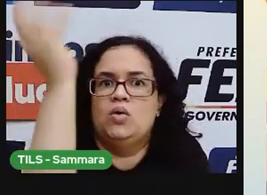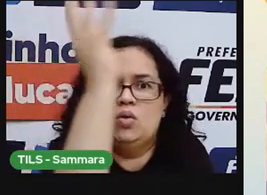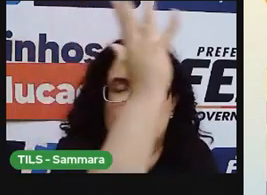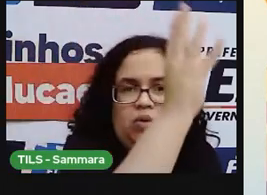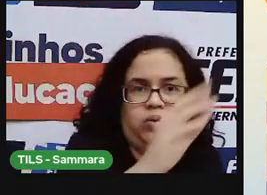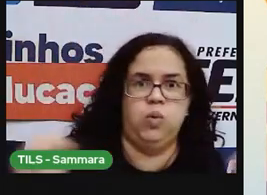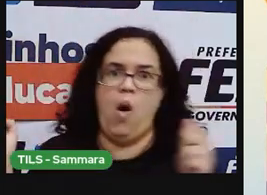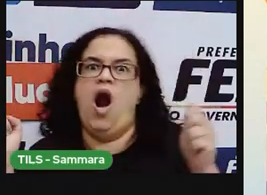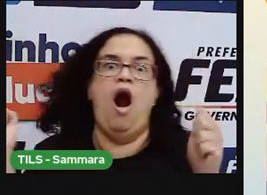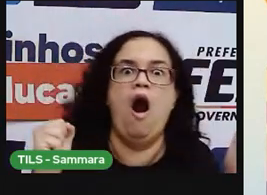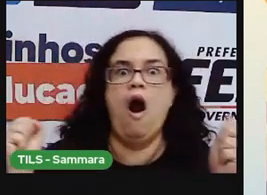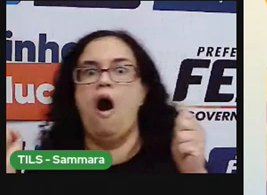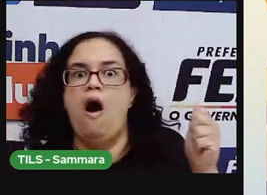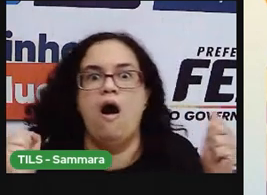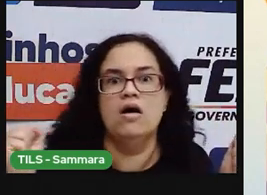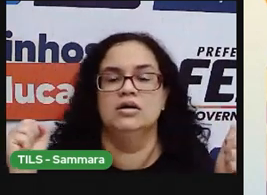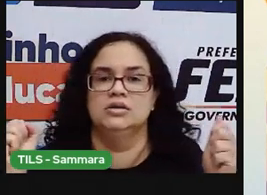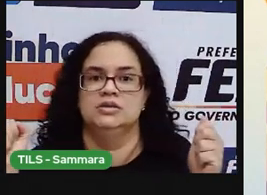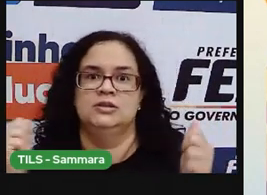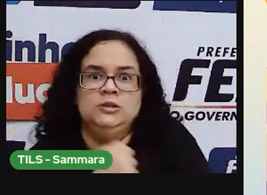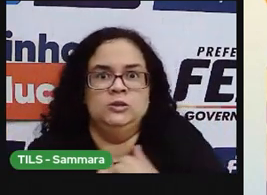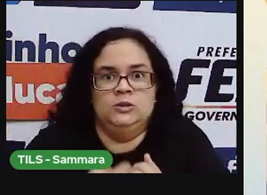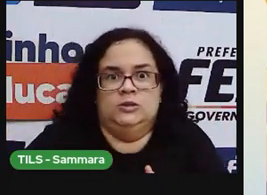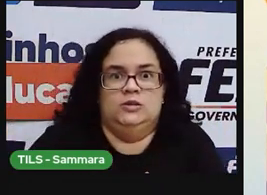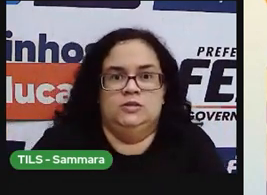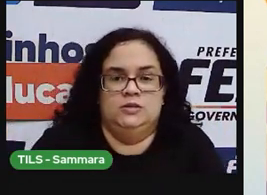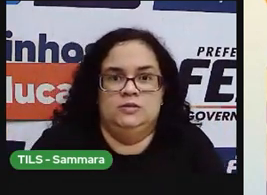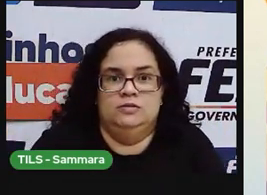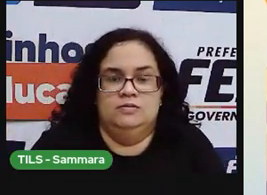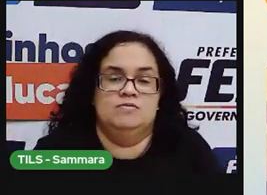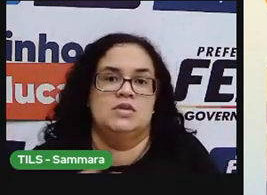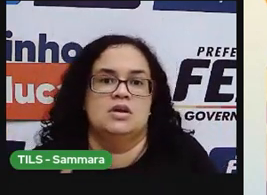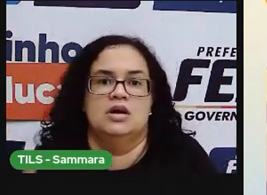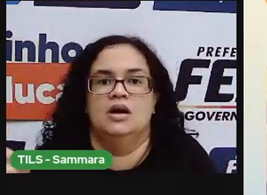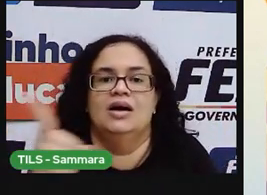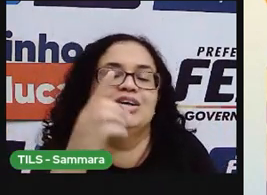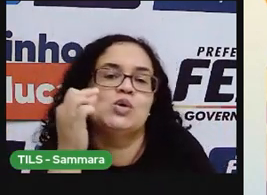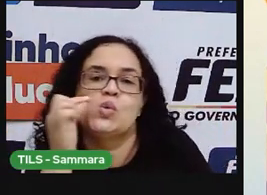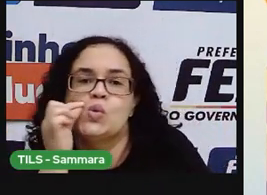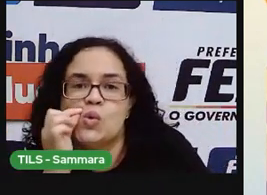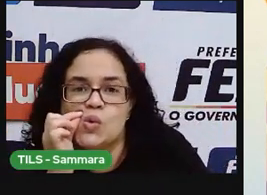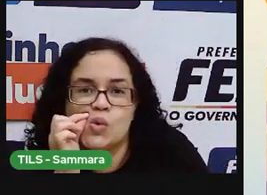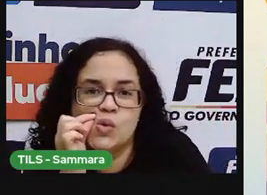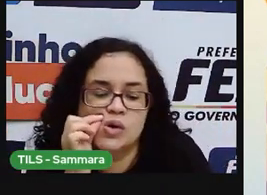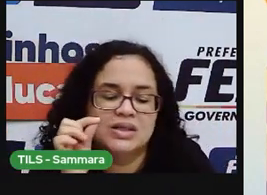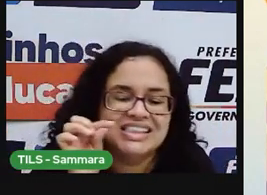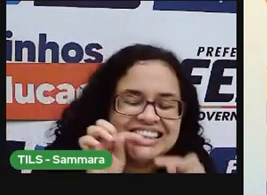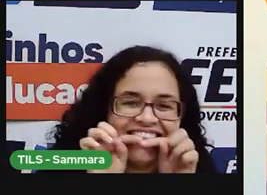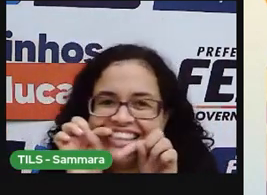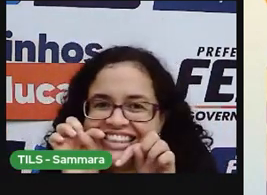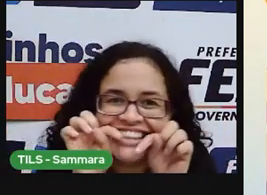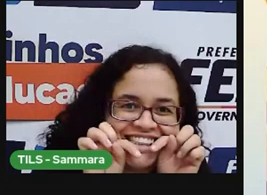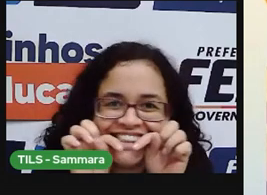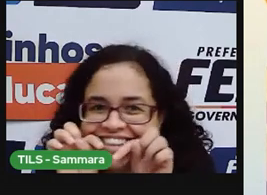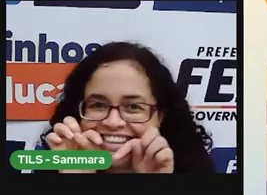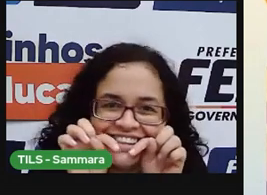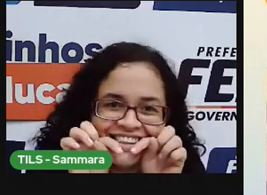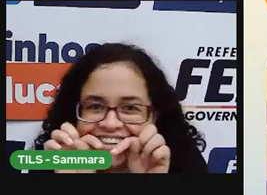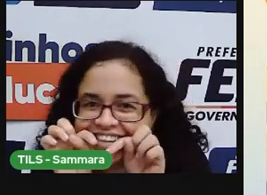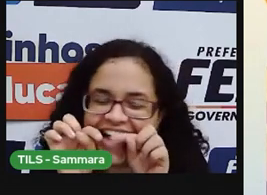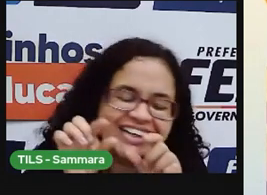floresta inteira tremer com seus urros de raiva. Nisso, apareceu o ratinho, com seus dentes